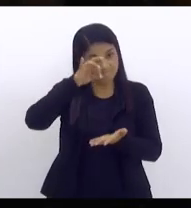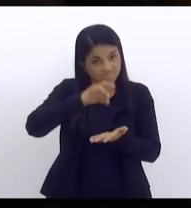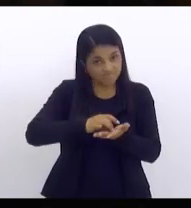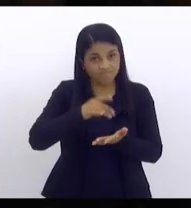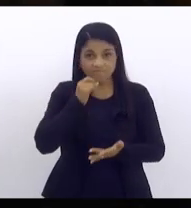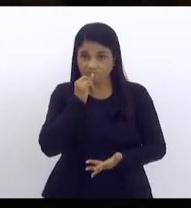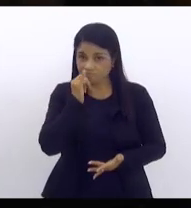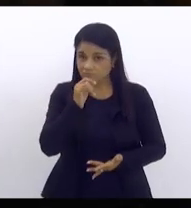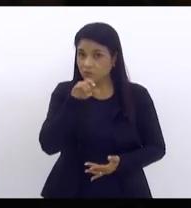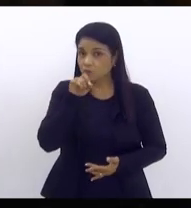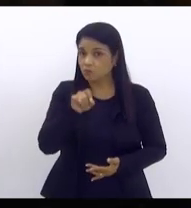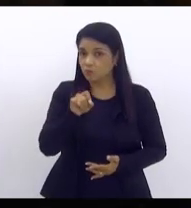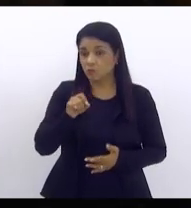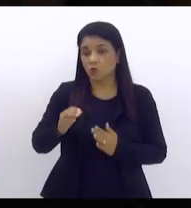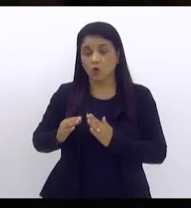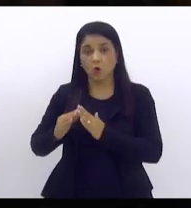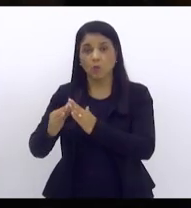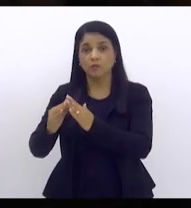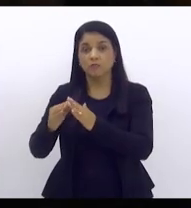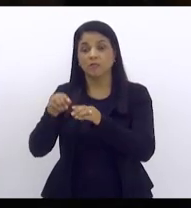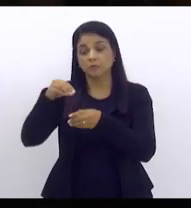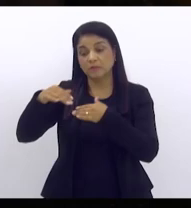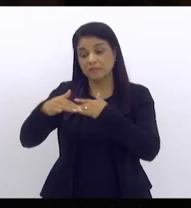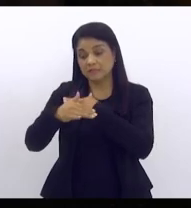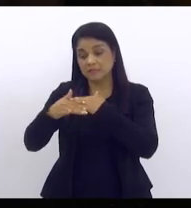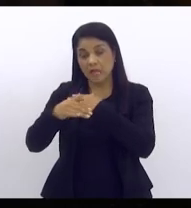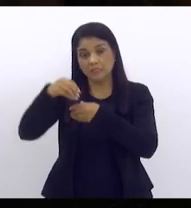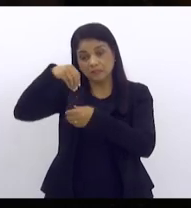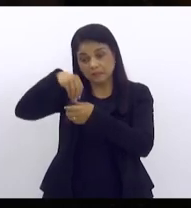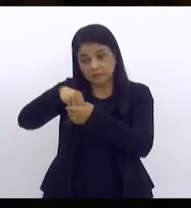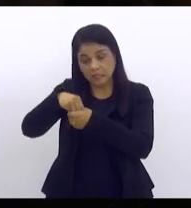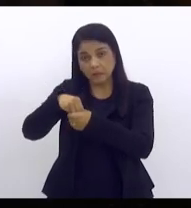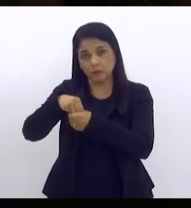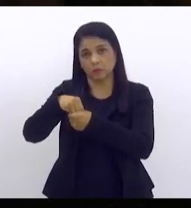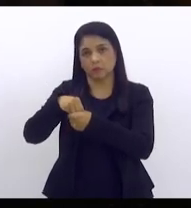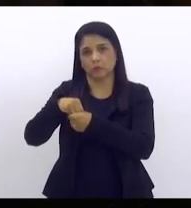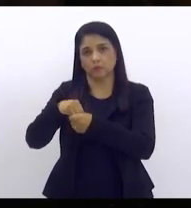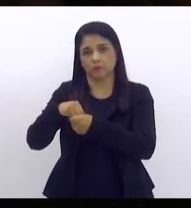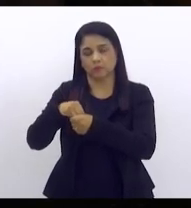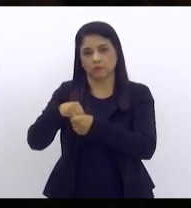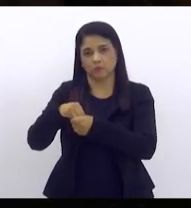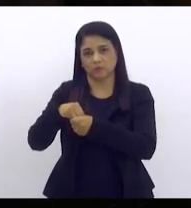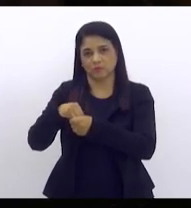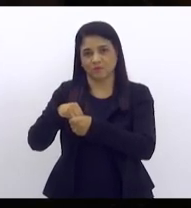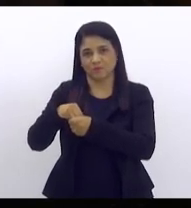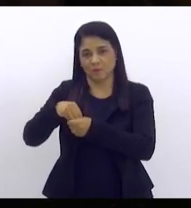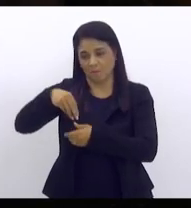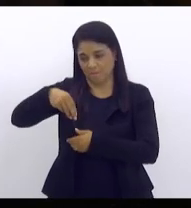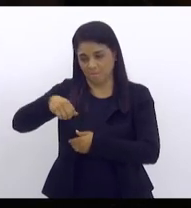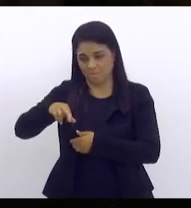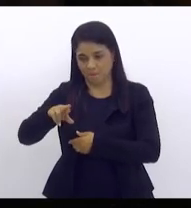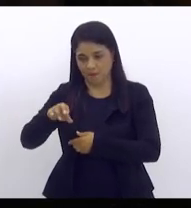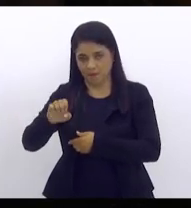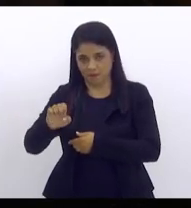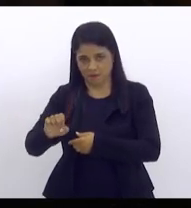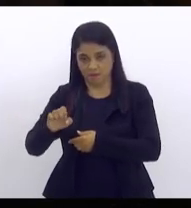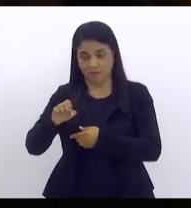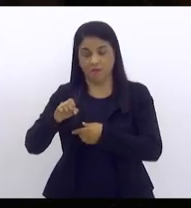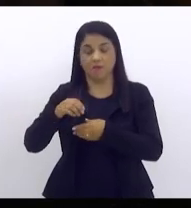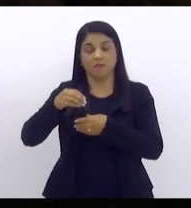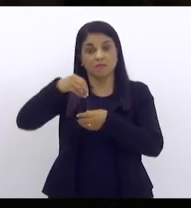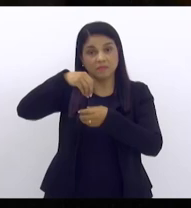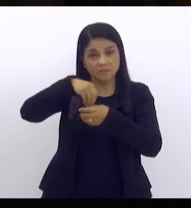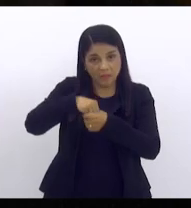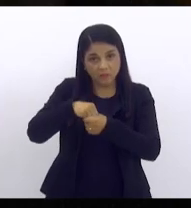Maré, é uma cidade dentro da cidade do Rio de Janeiro, com 140 mil habitantes,